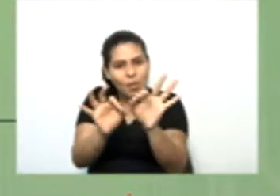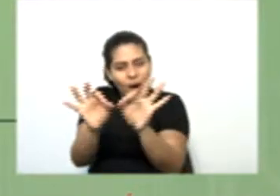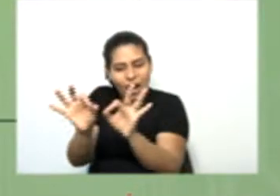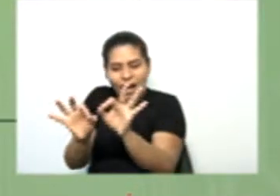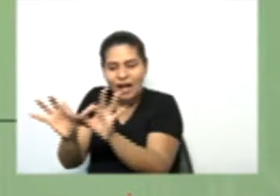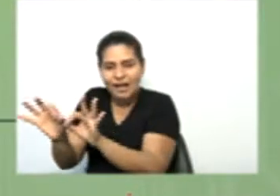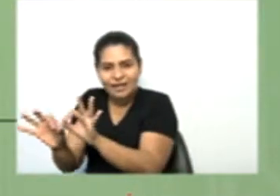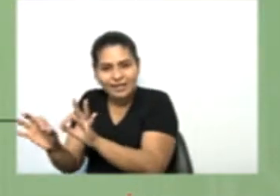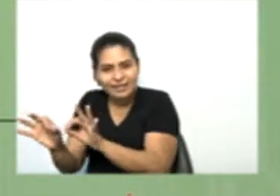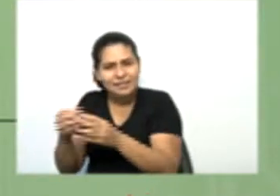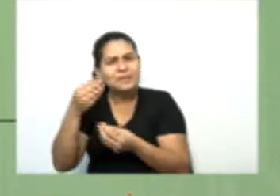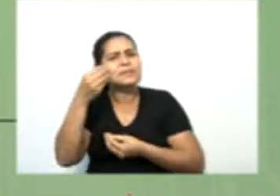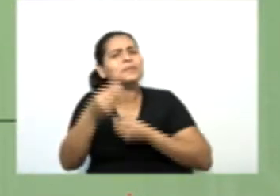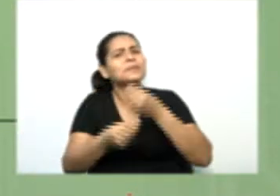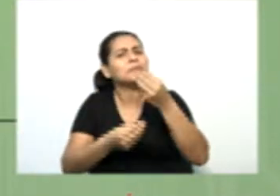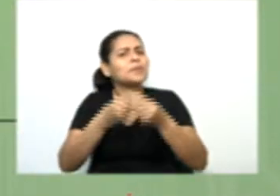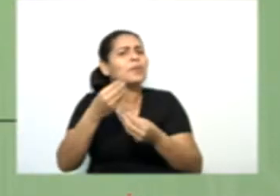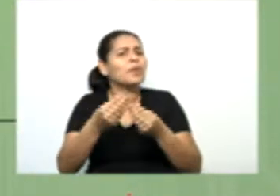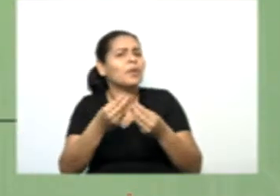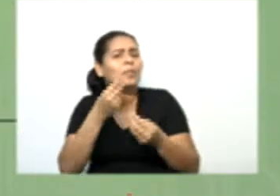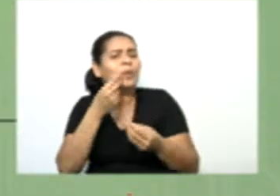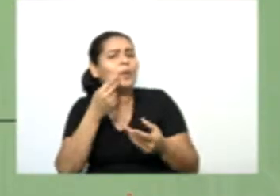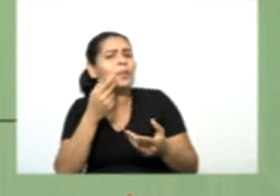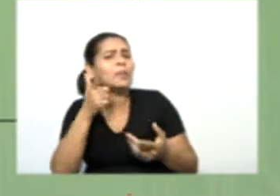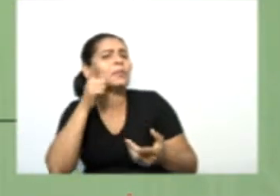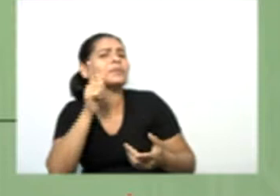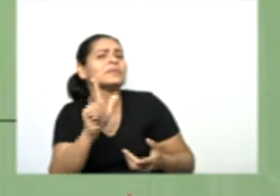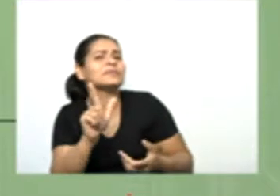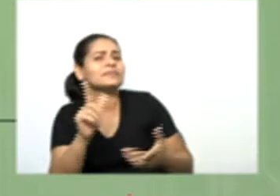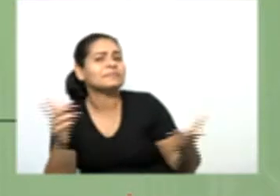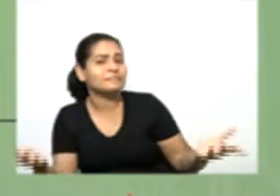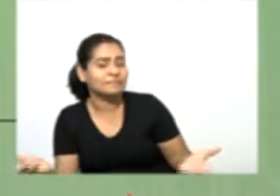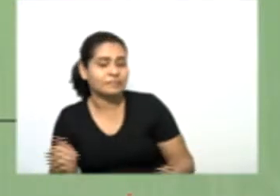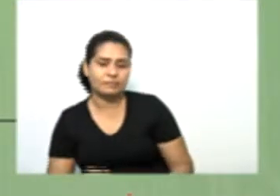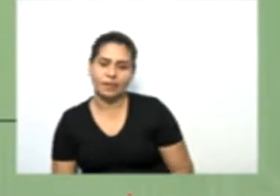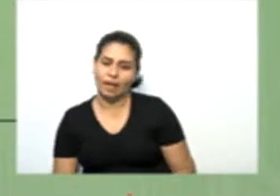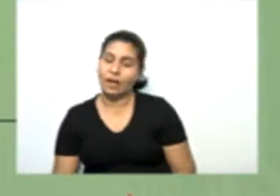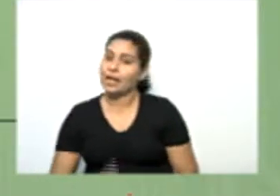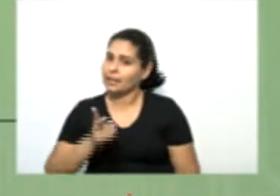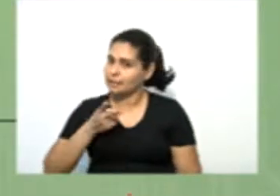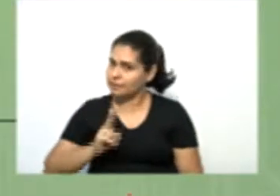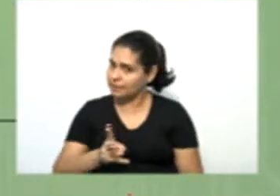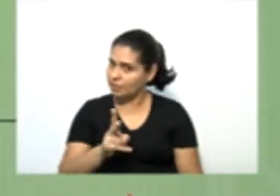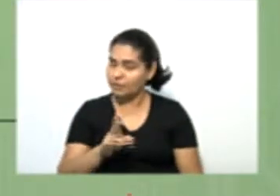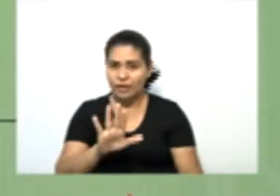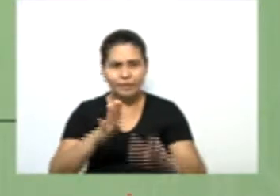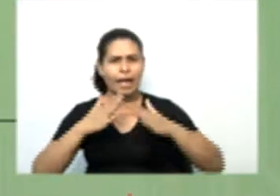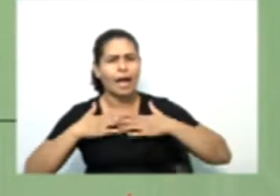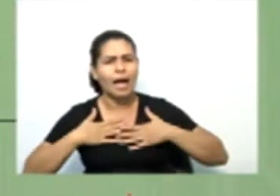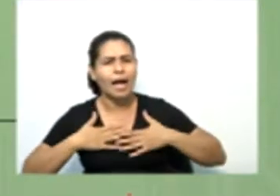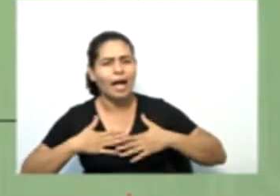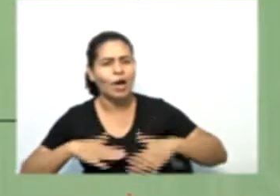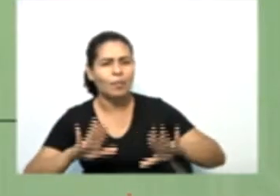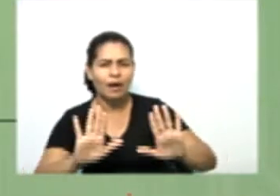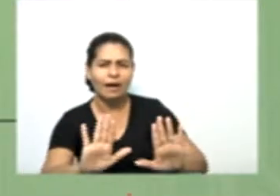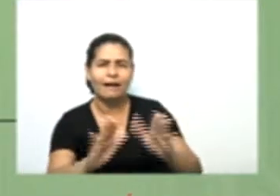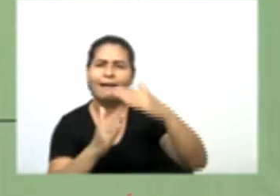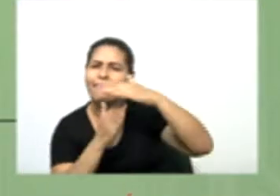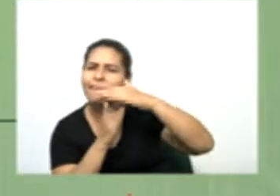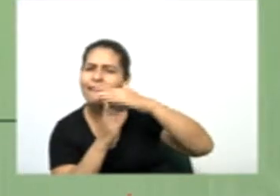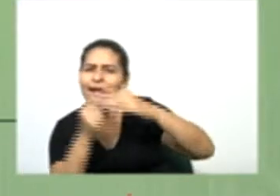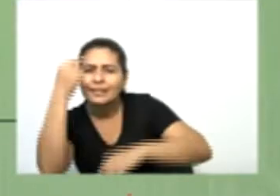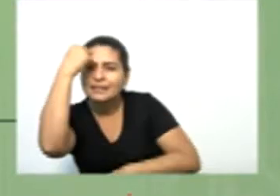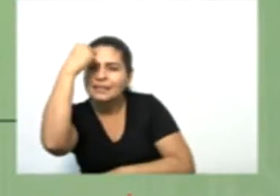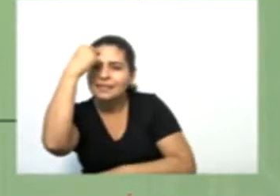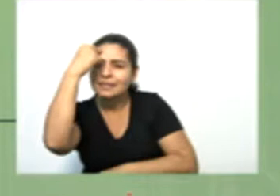organizada. Como eu devo lidar com ele? Vamos lá. Sempre que possível, não apresse. Dê-lhe tempo para